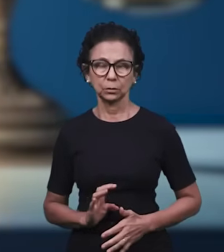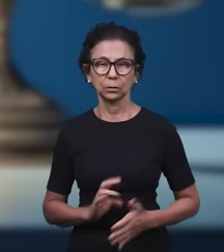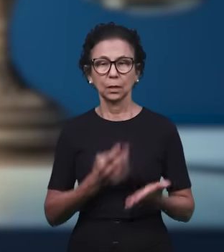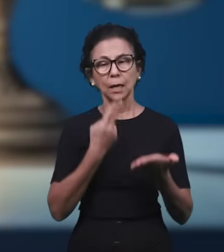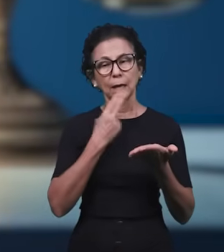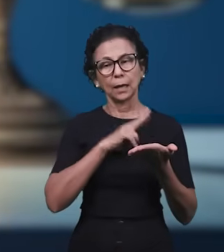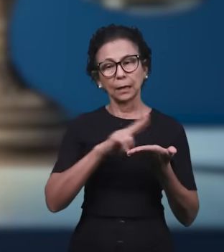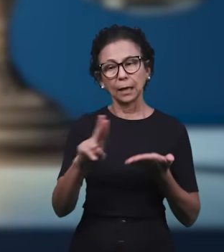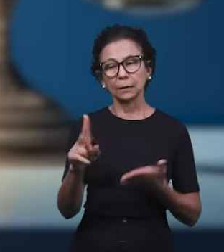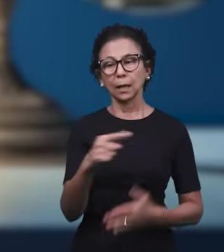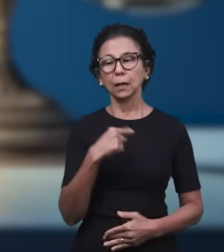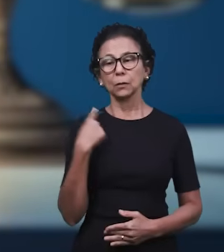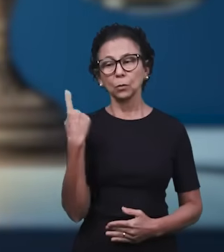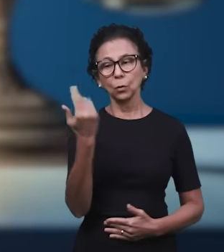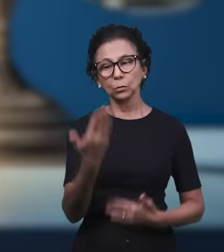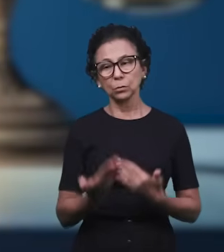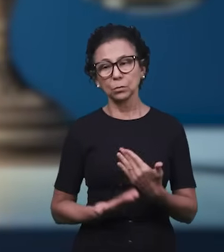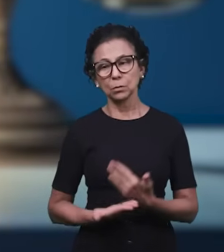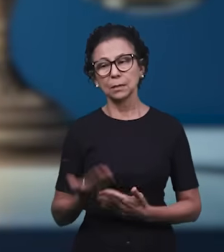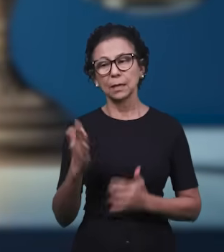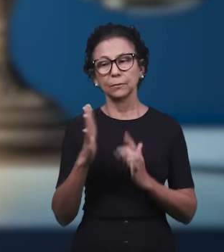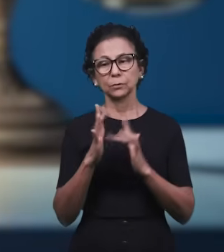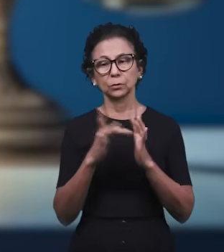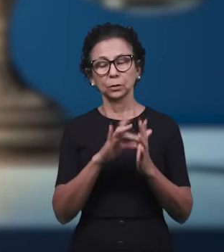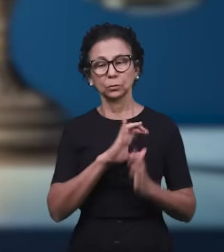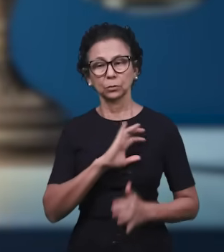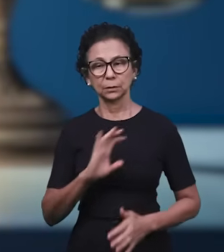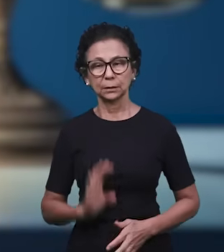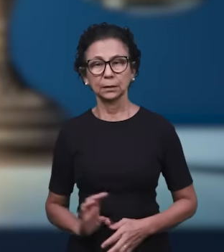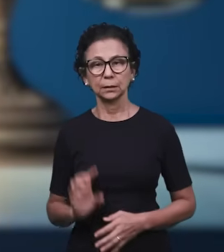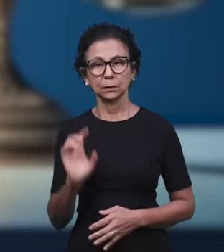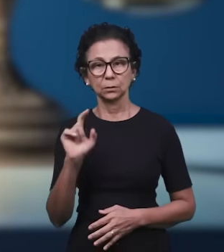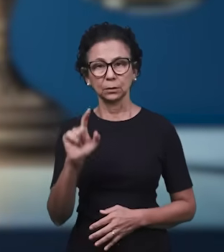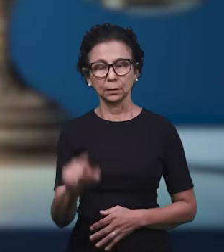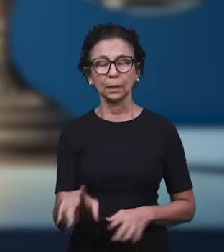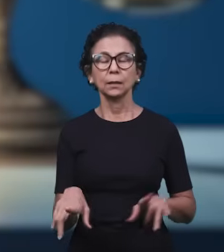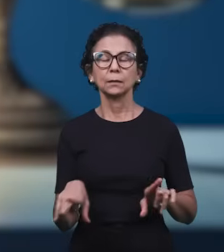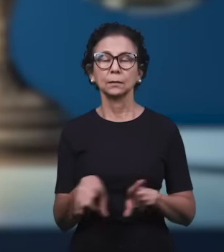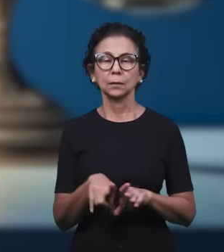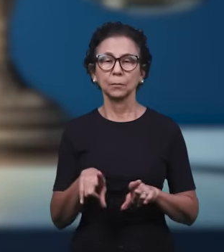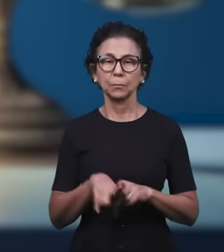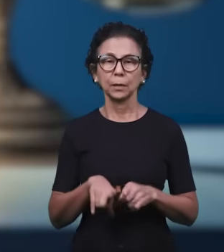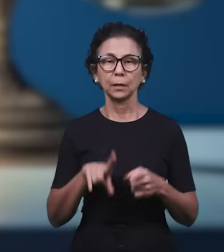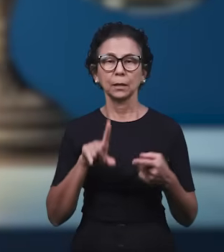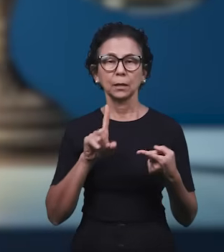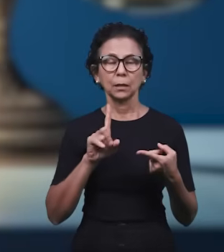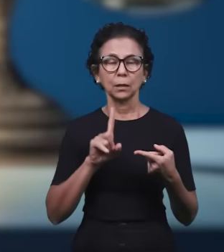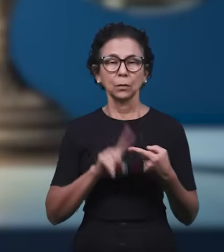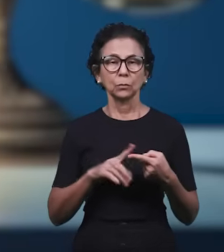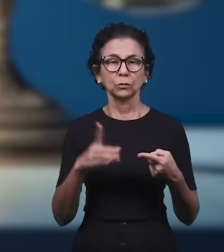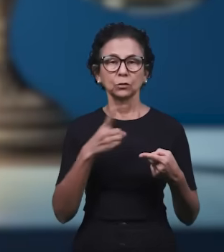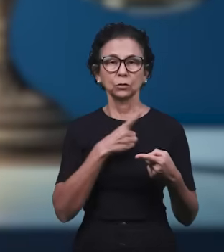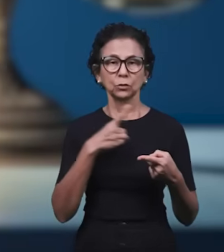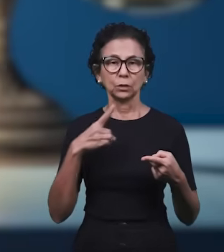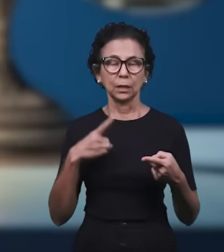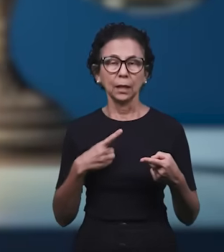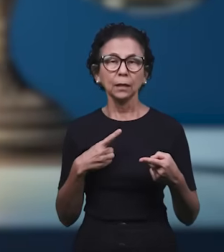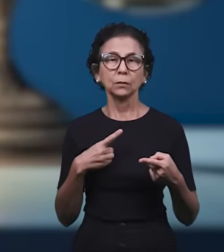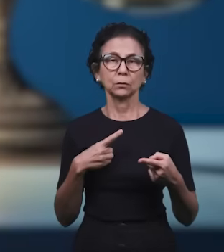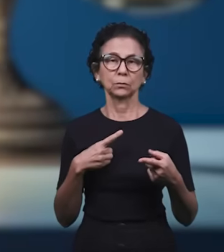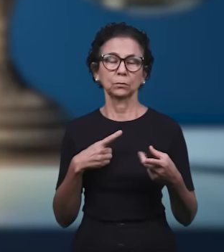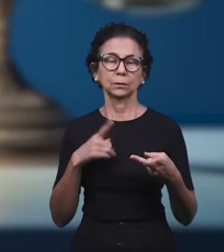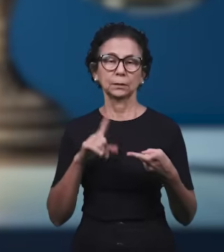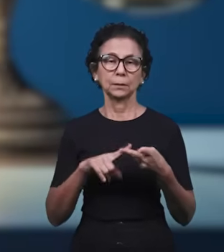que estão em Filipos, com os bispos e diáconos, citando já os diáconos junto com